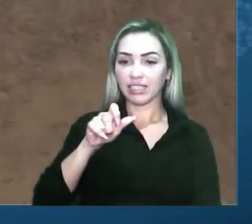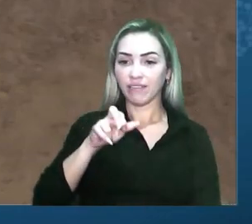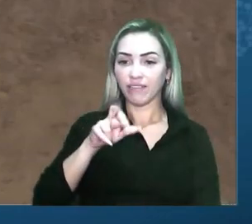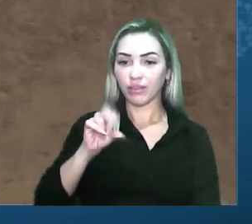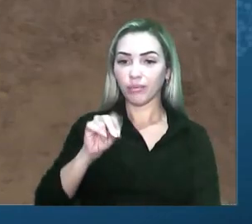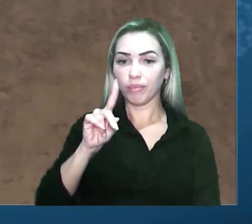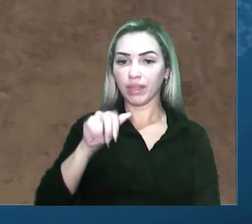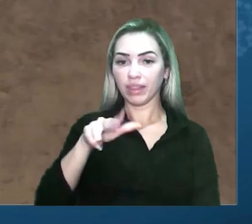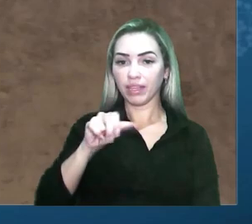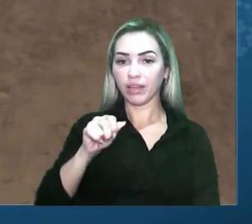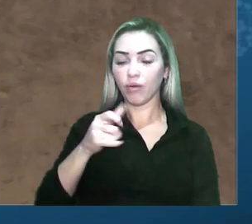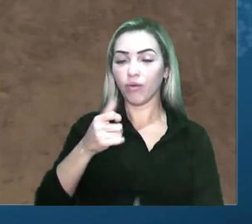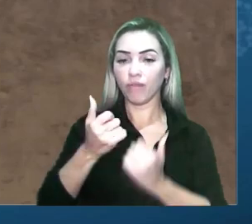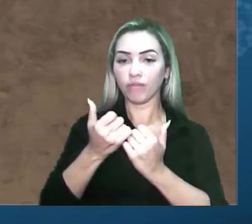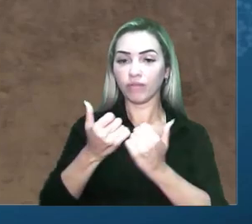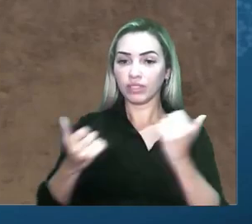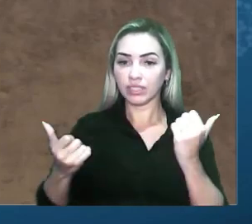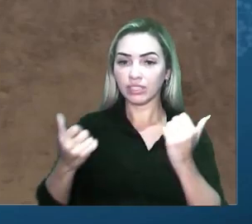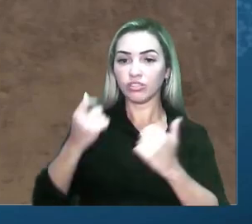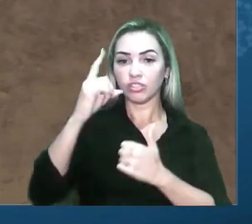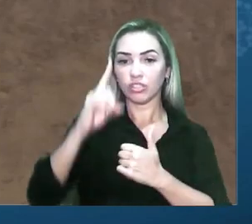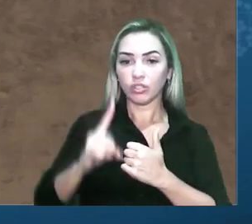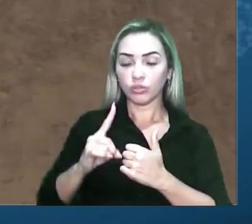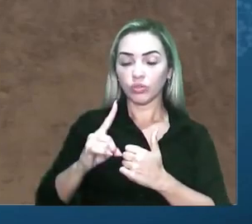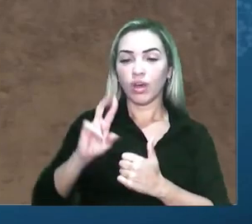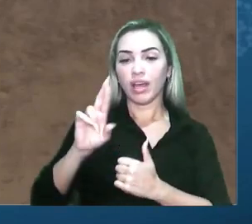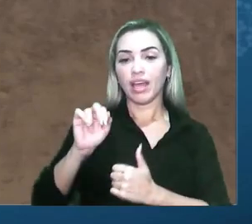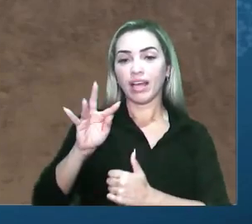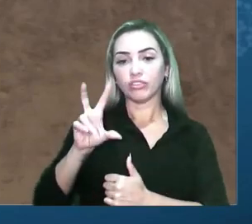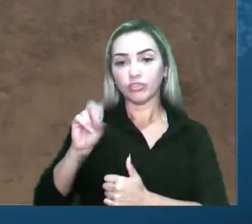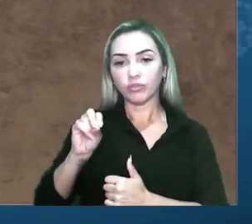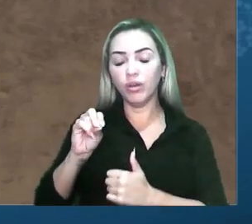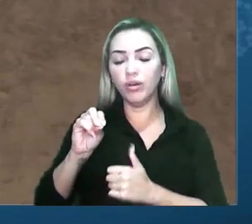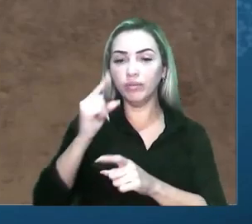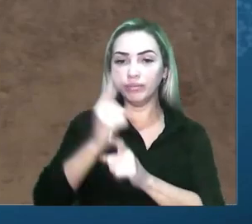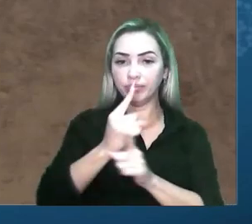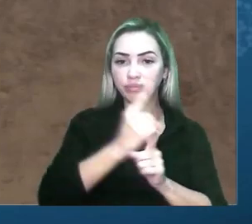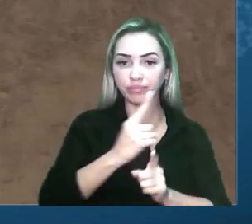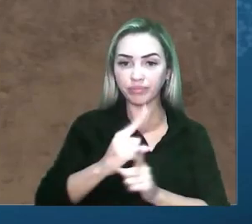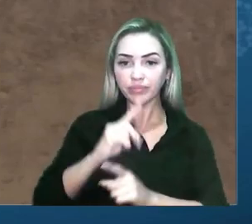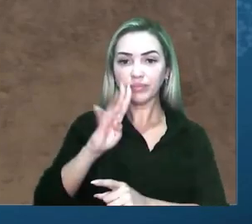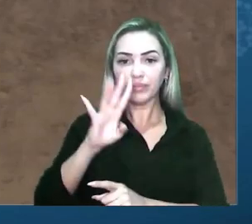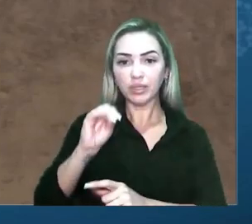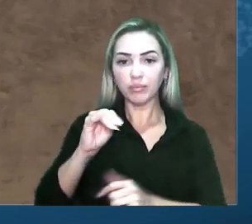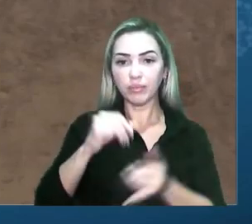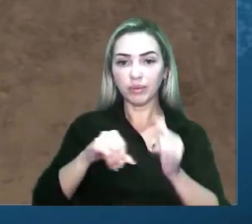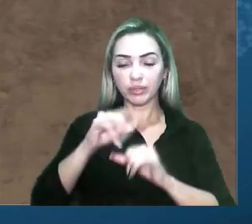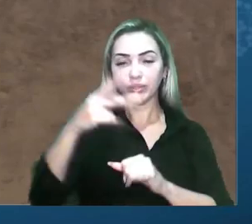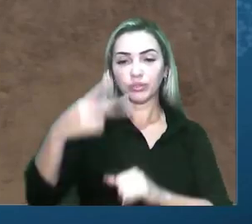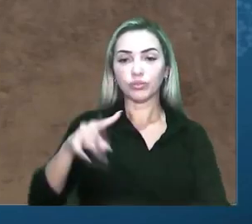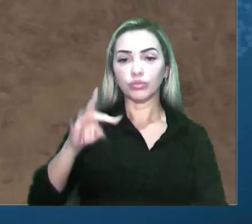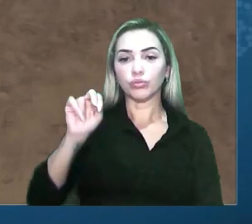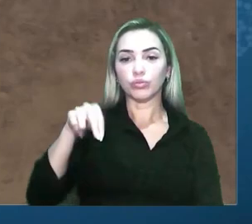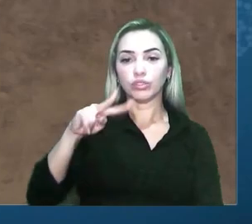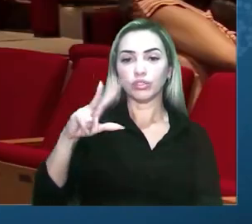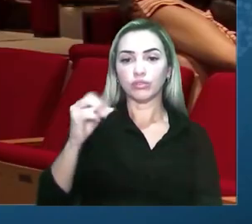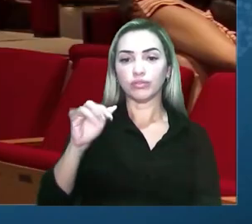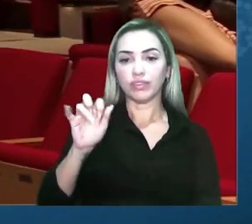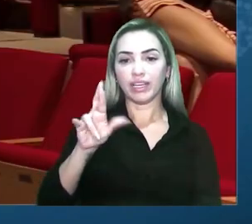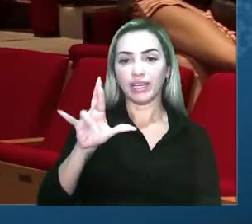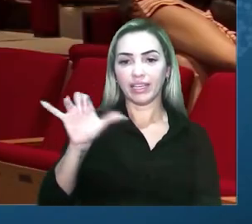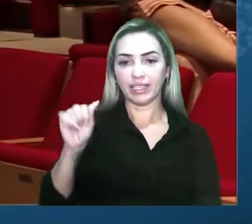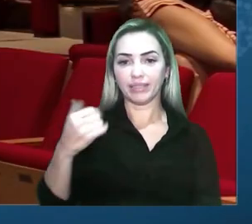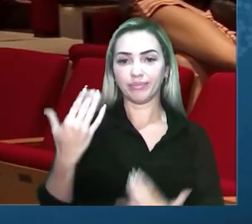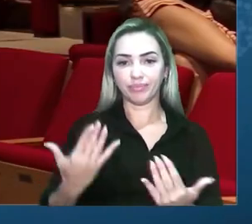o vice-diretor de reativos para diagnósticos de Biomanguinhos, Tuninho Ferreira.